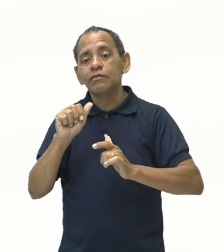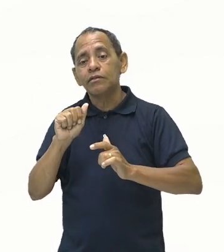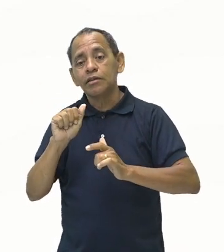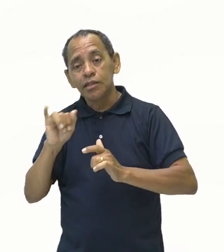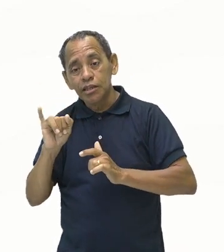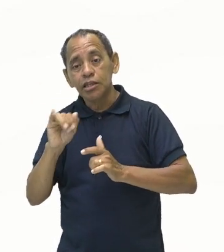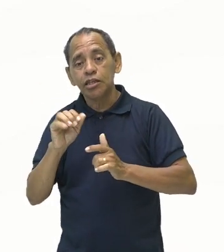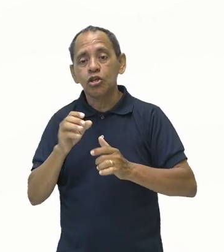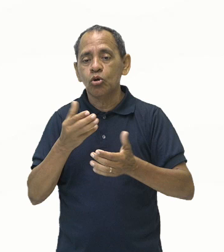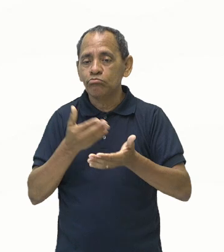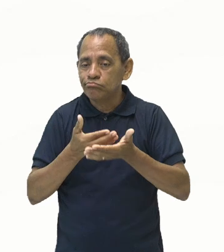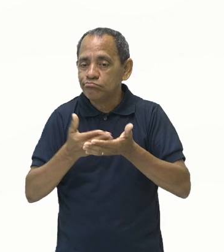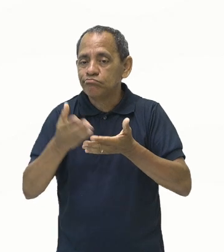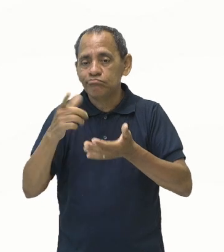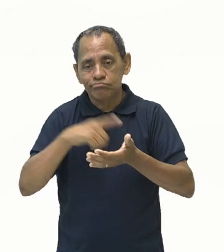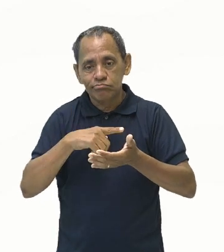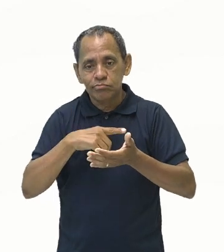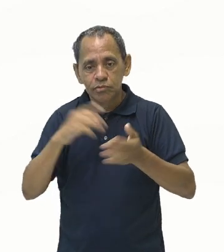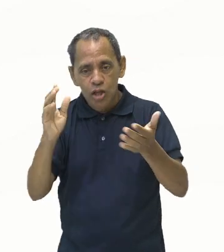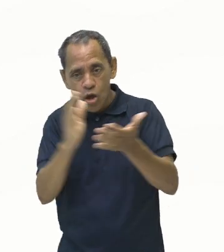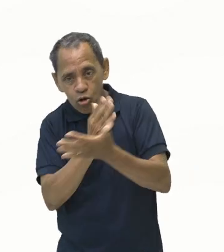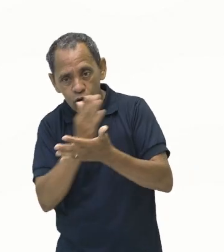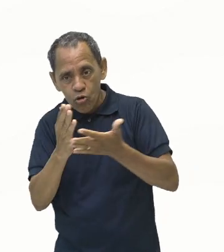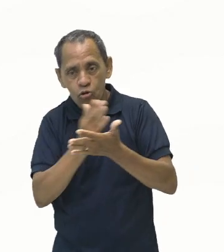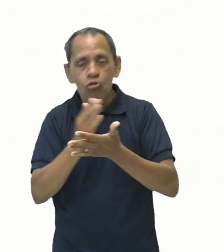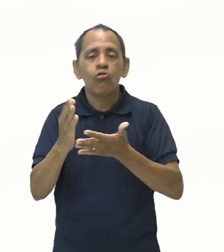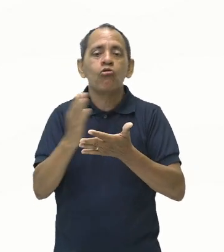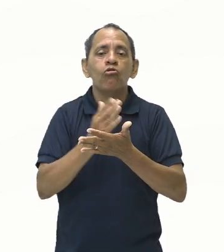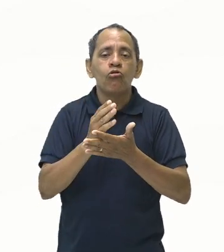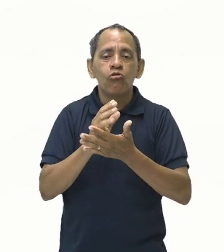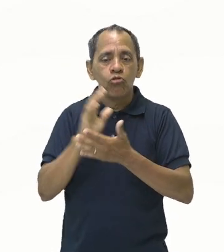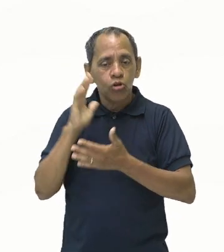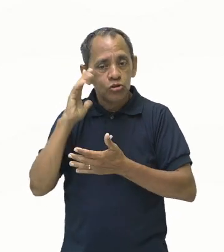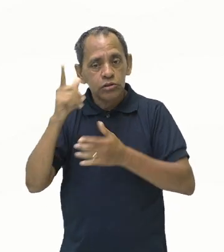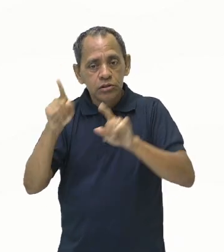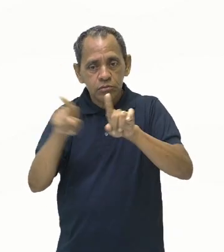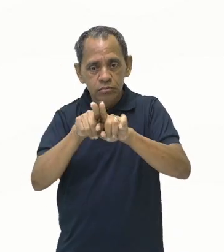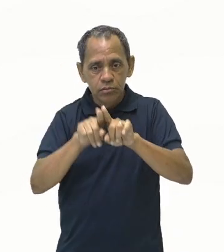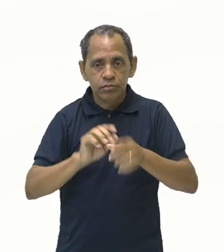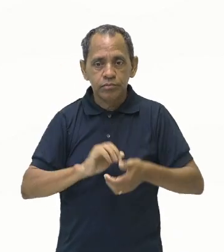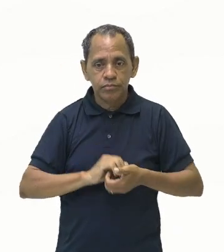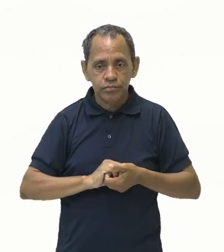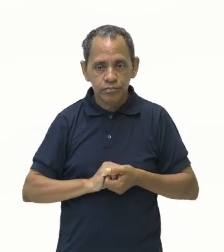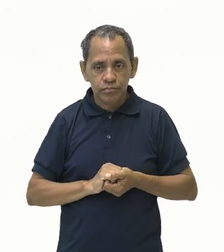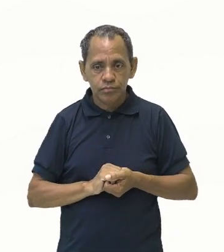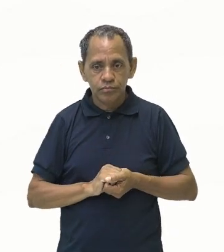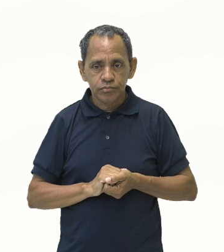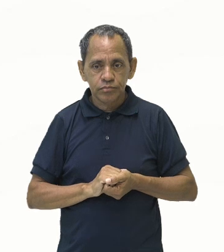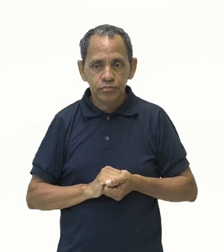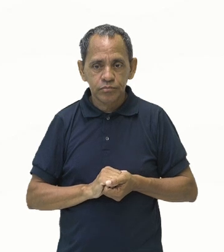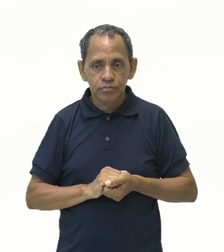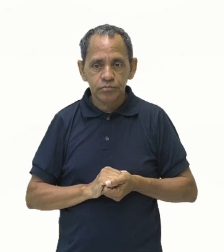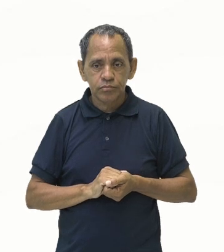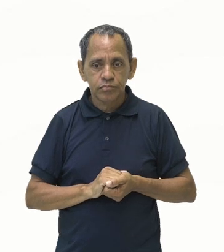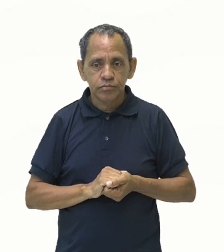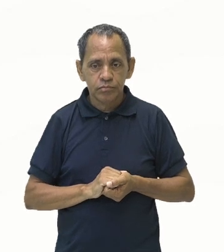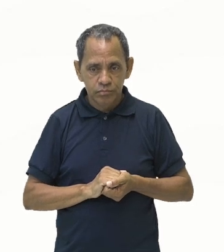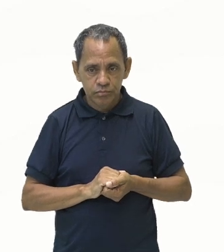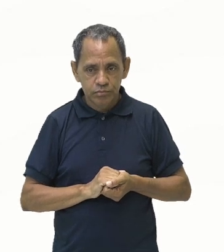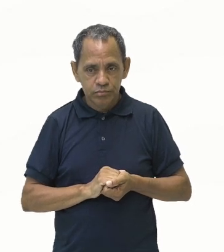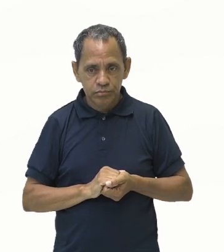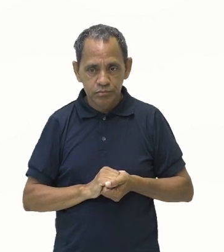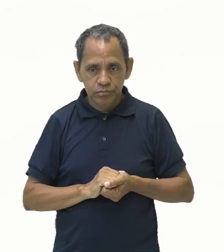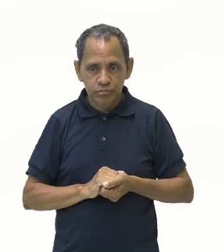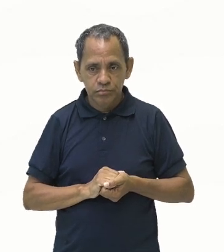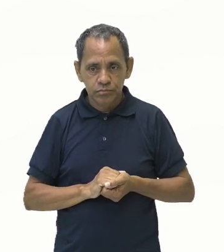sofrer algumas situações. Como você pode ver no texto aí, cadeias maiores ou com mais carbono tendem a ter um